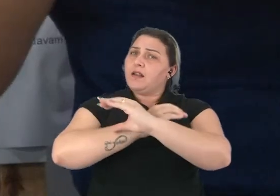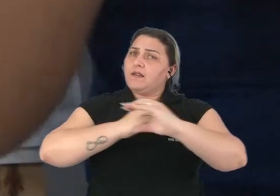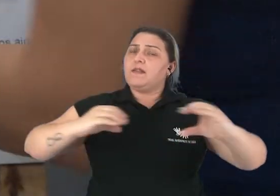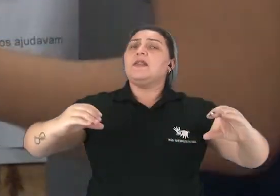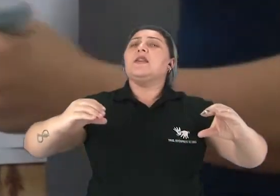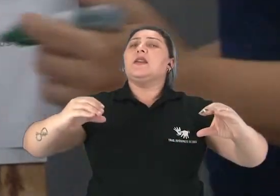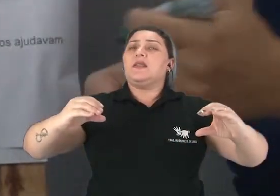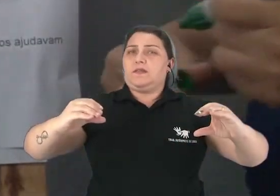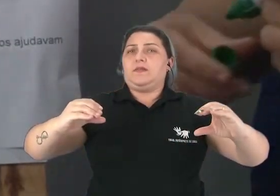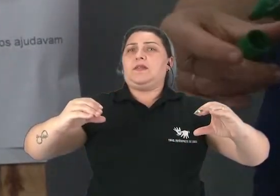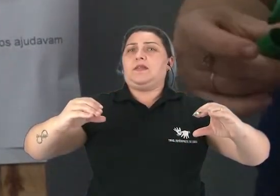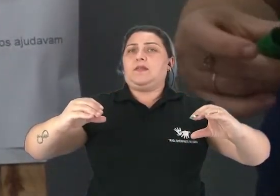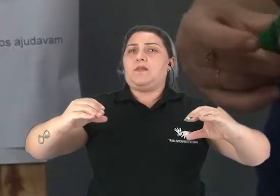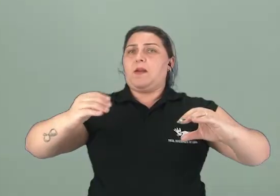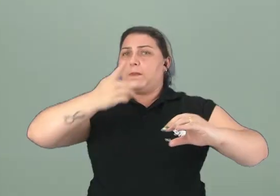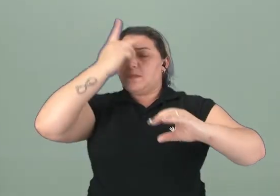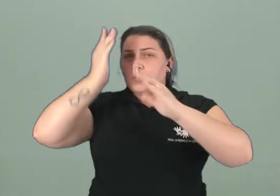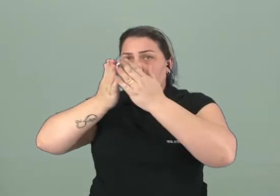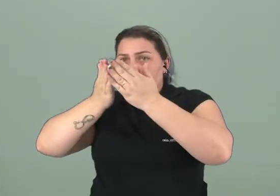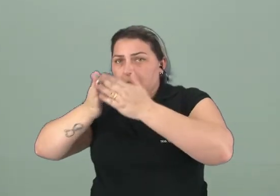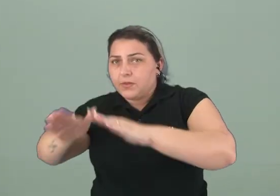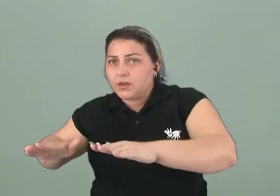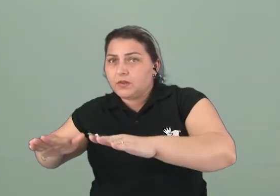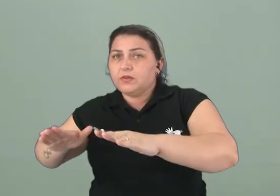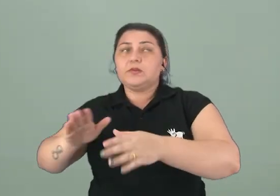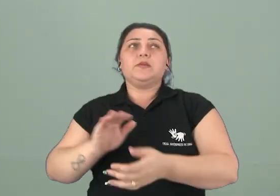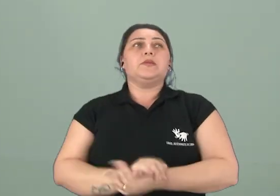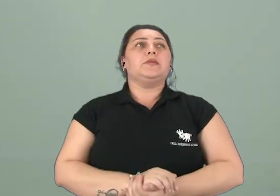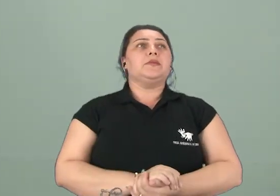Ó, letra C.